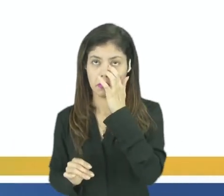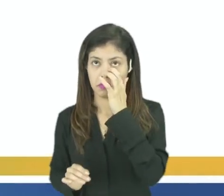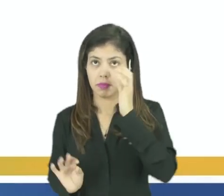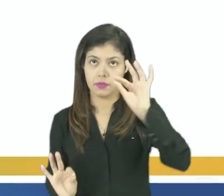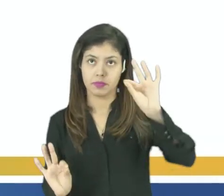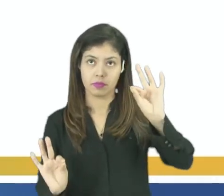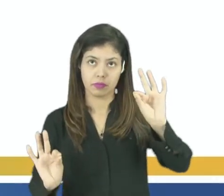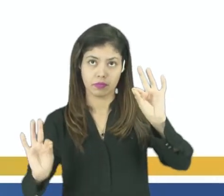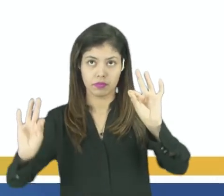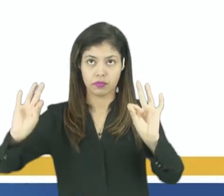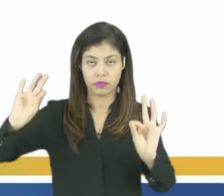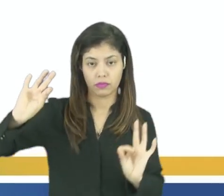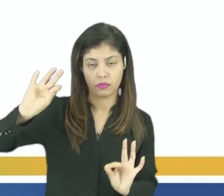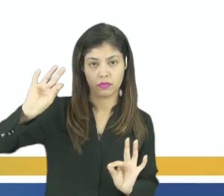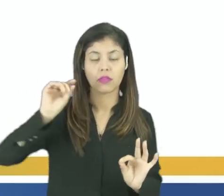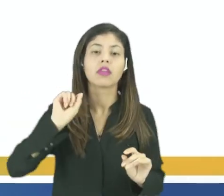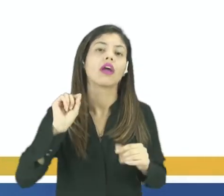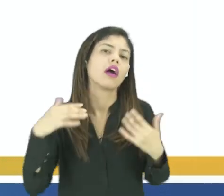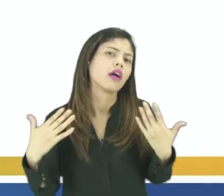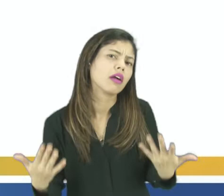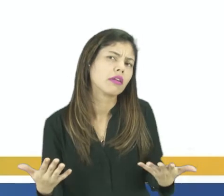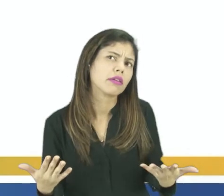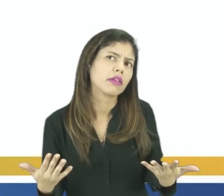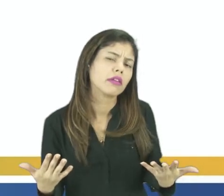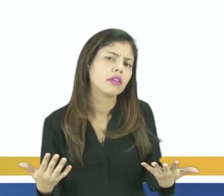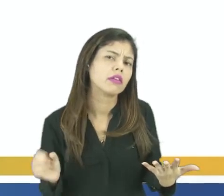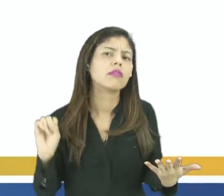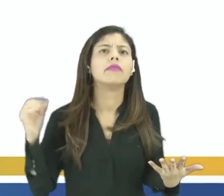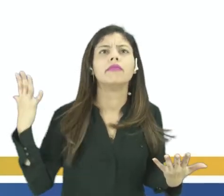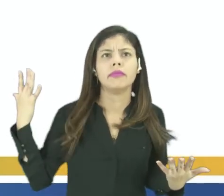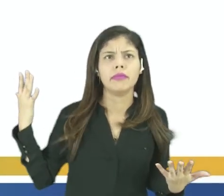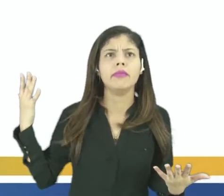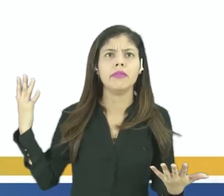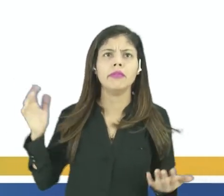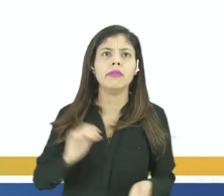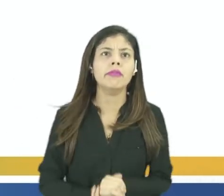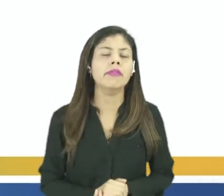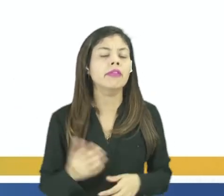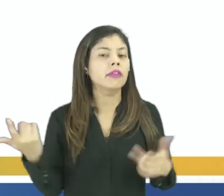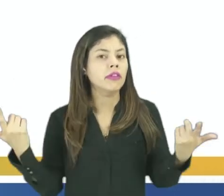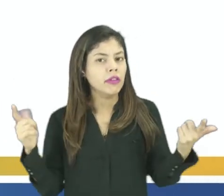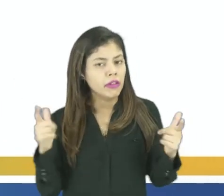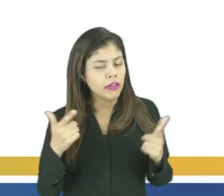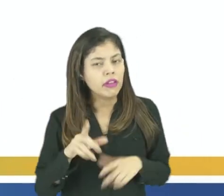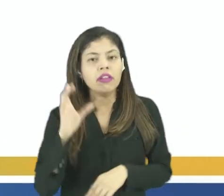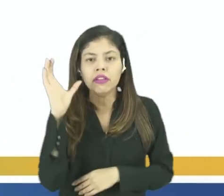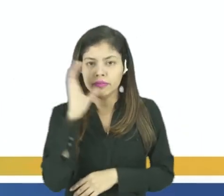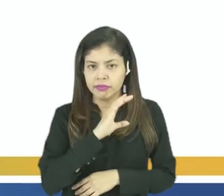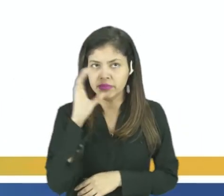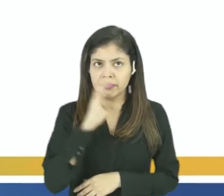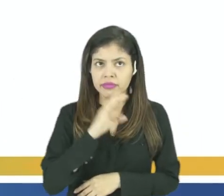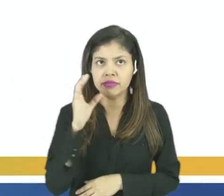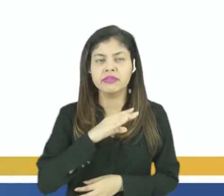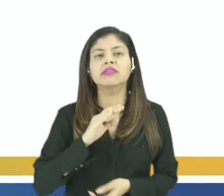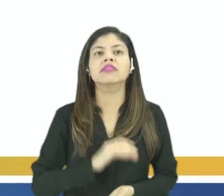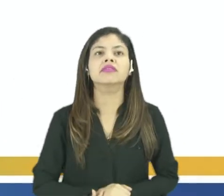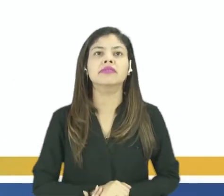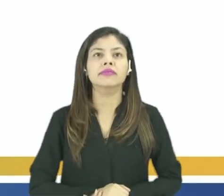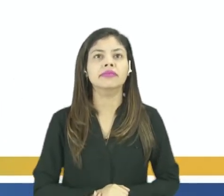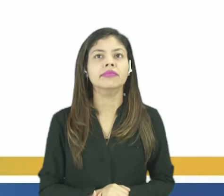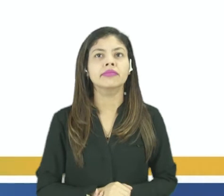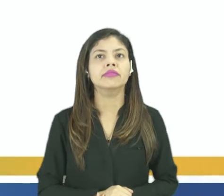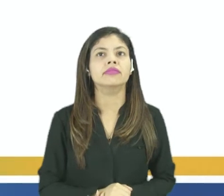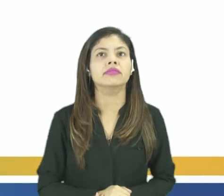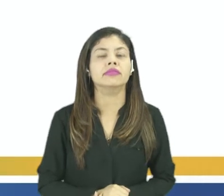sobre isso. Agora, o segundo caso, ó. Se o raio de luz mudar para uma região de menor, ou seja, o contrário